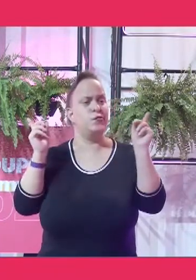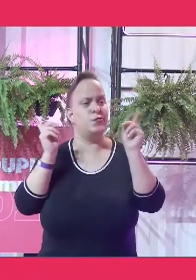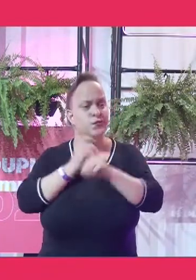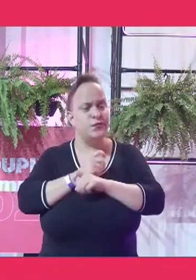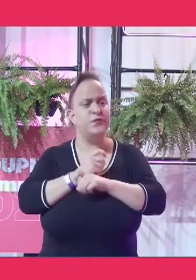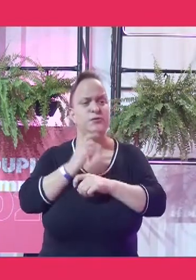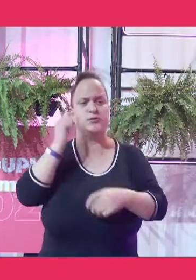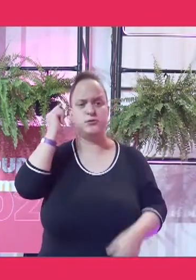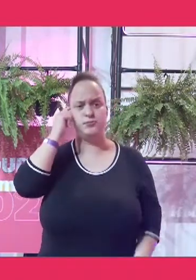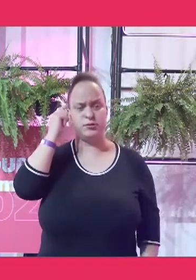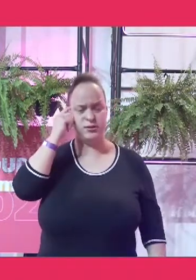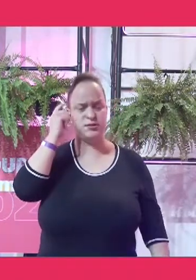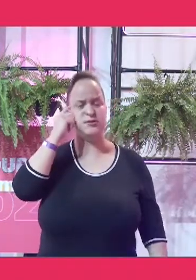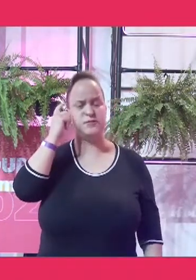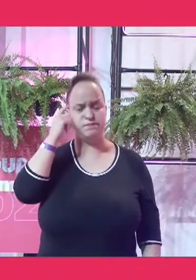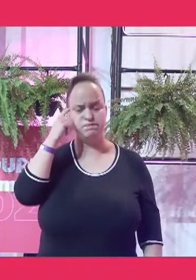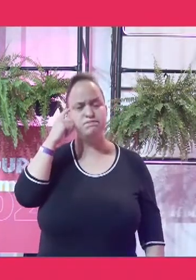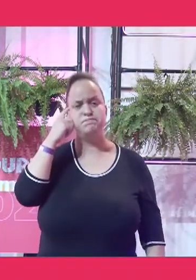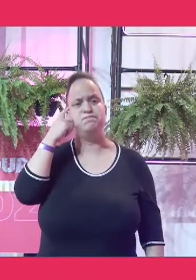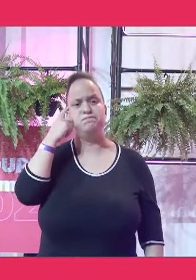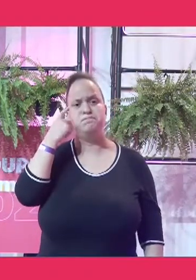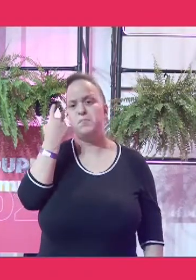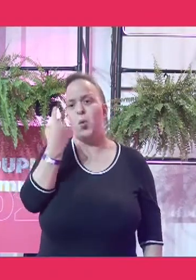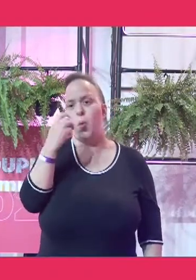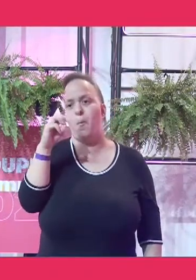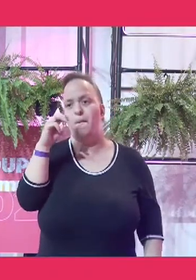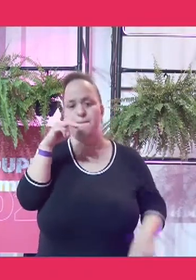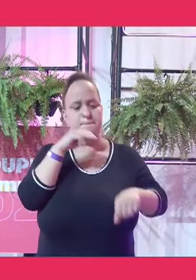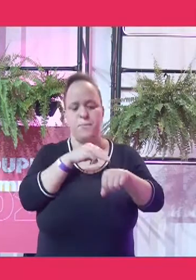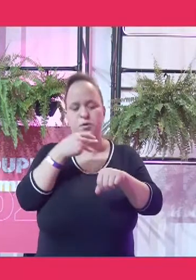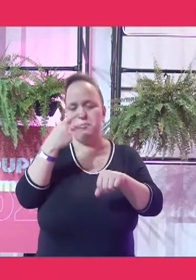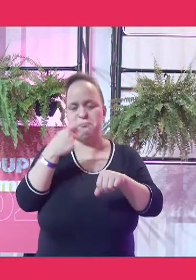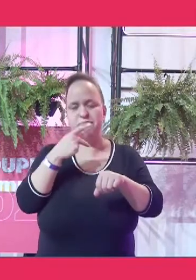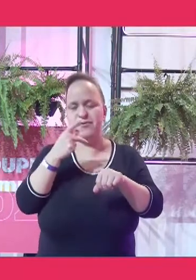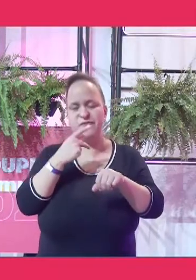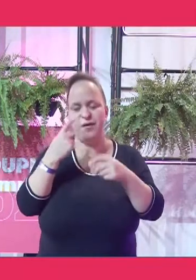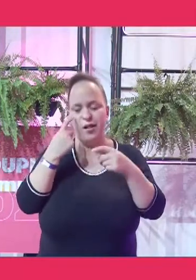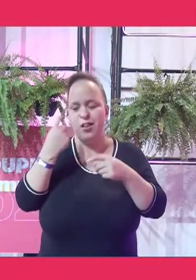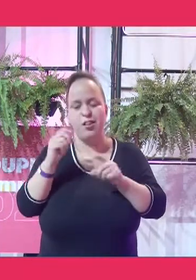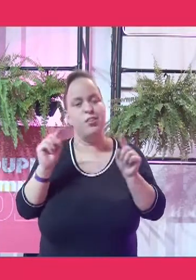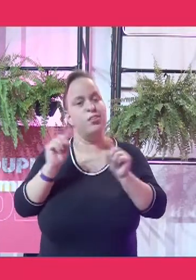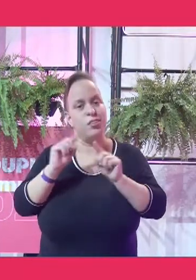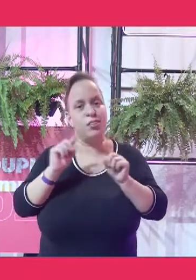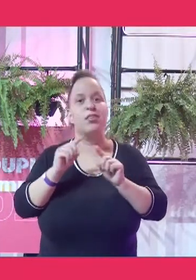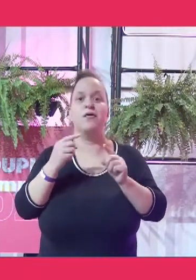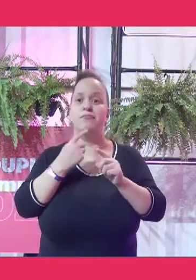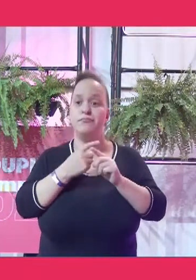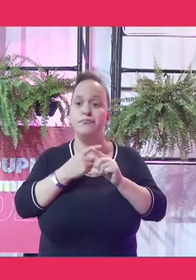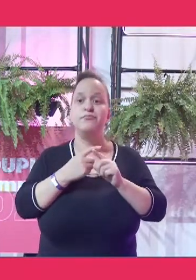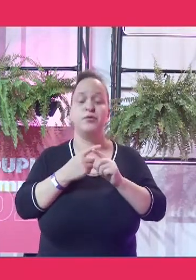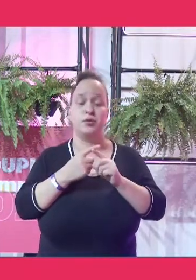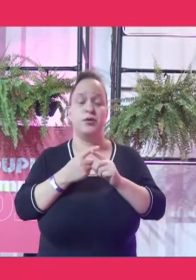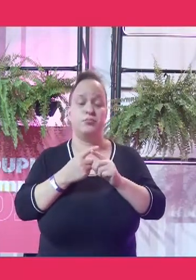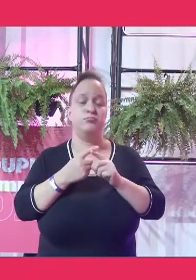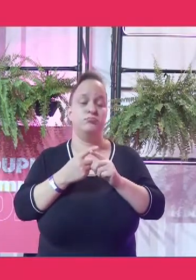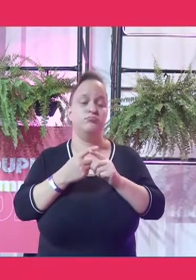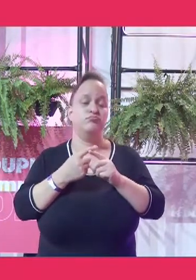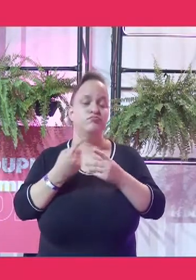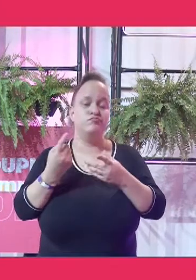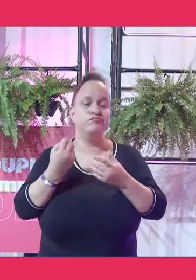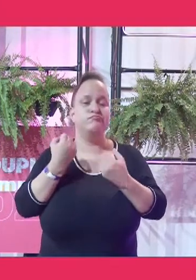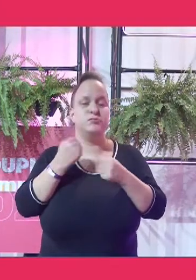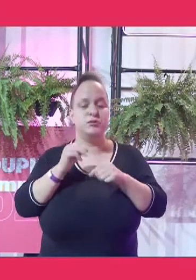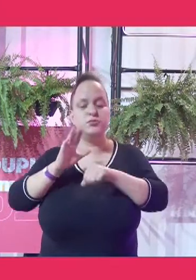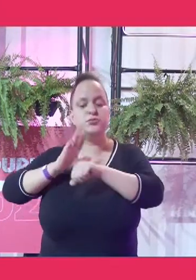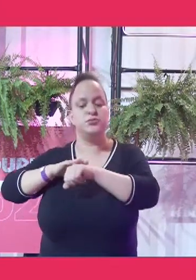a audiência só está interessada em um minuto da minha fala, às vezes, rápido. Porque isso, para mim, já faz com que eu